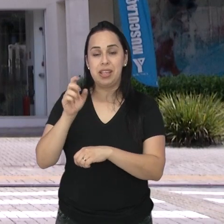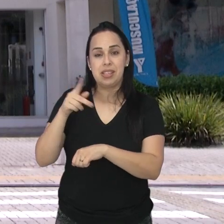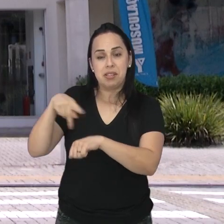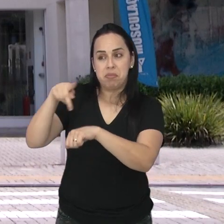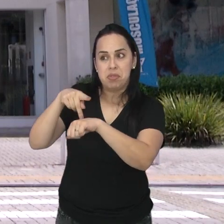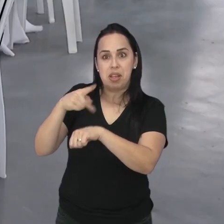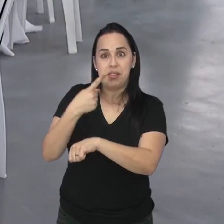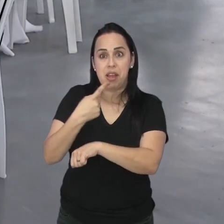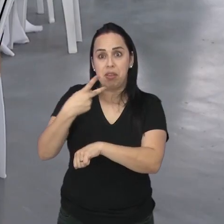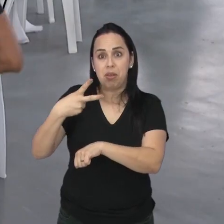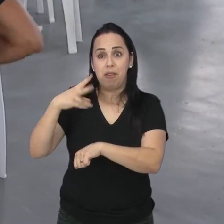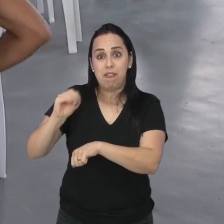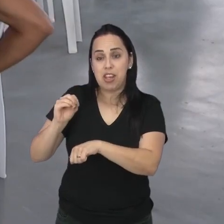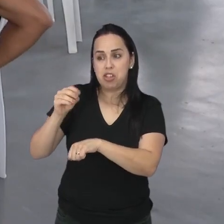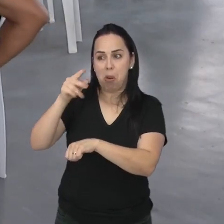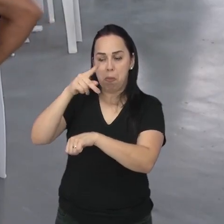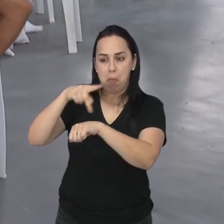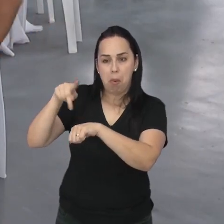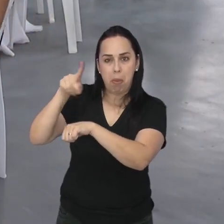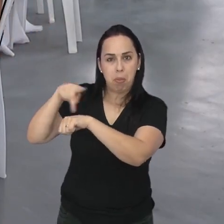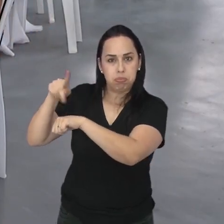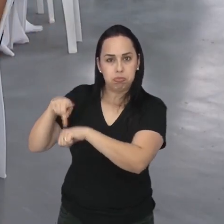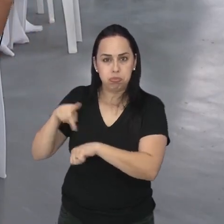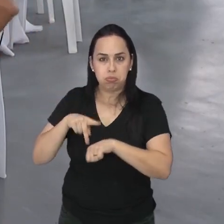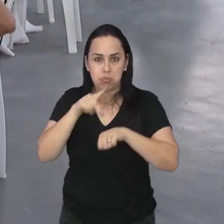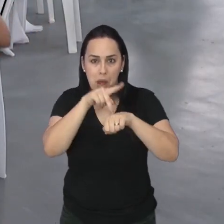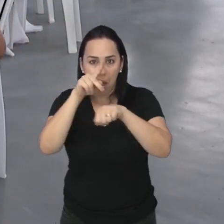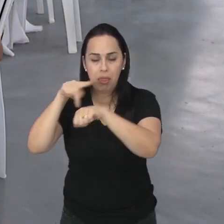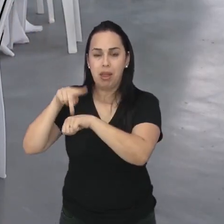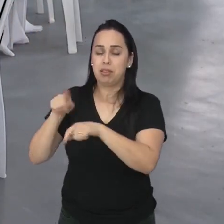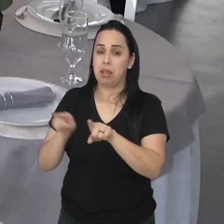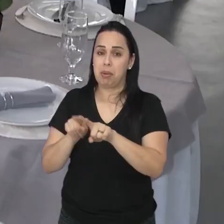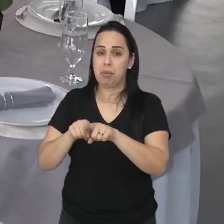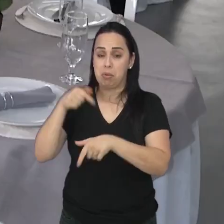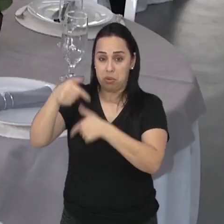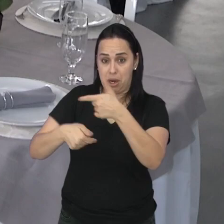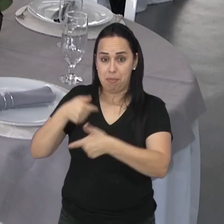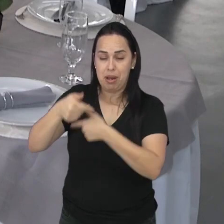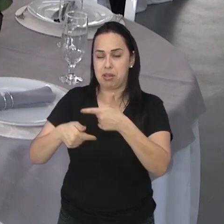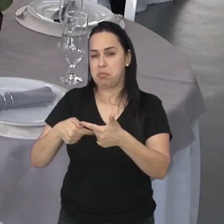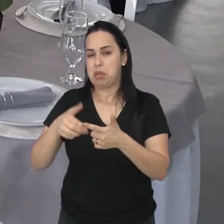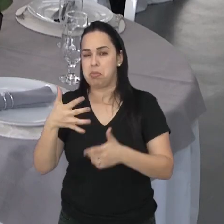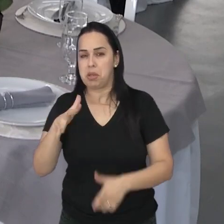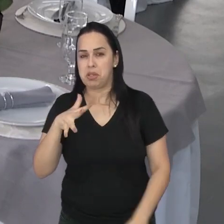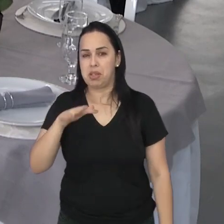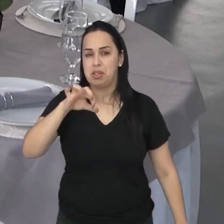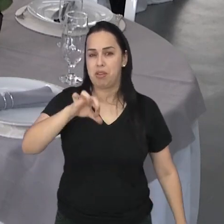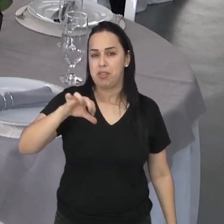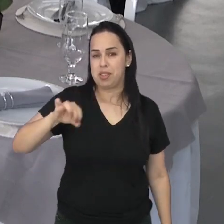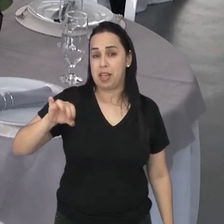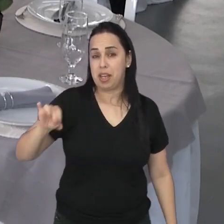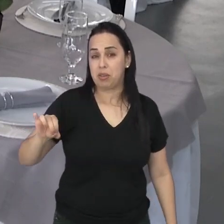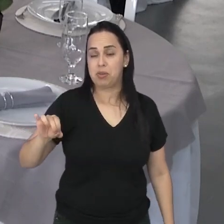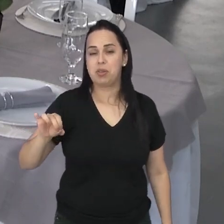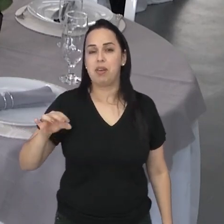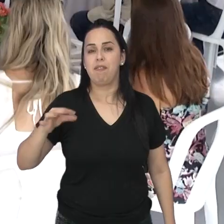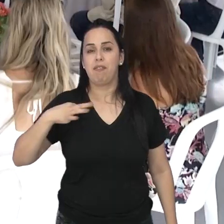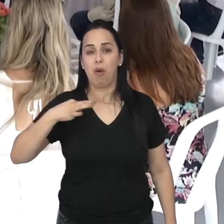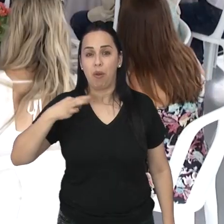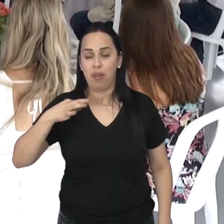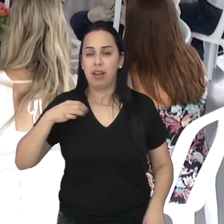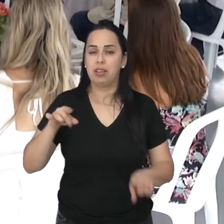120 países e nas suas mais de 7 mil sedes, o trabalho realizado pelos mais de 914 mil